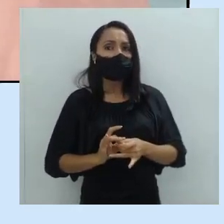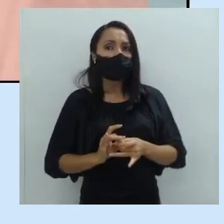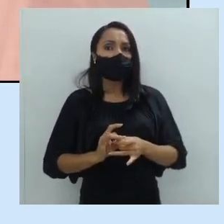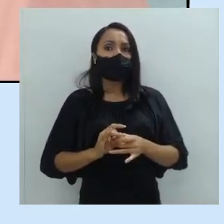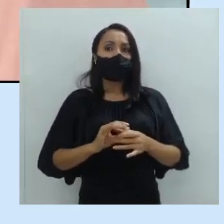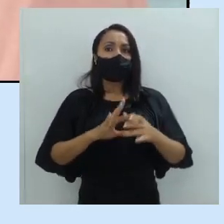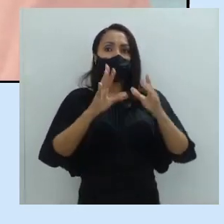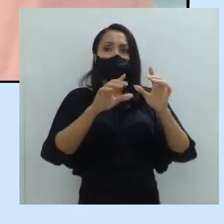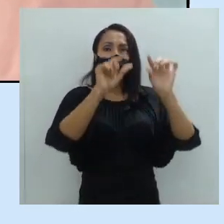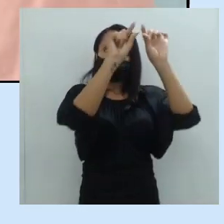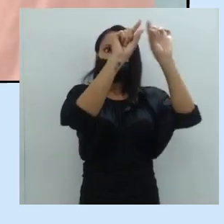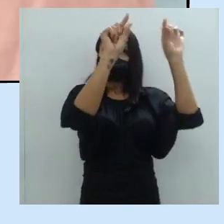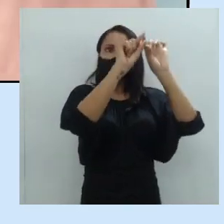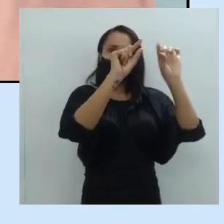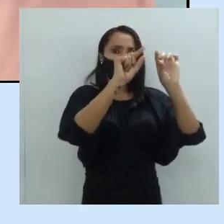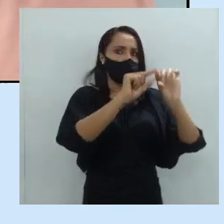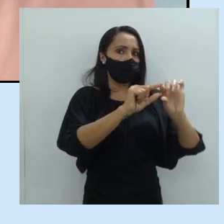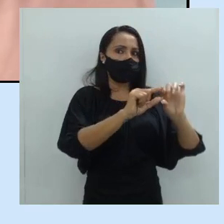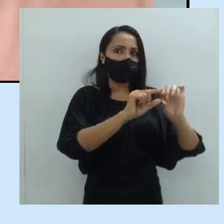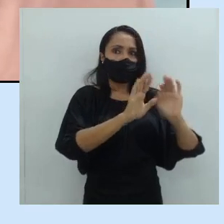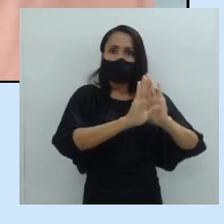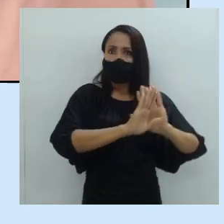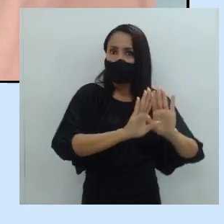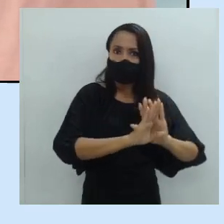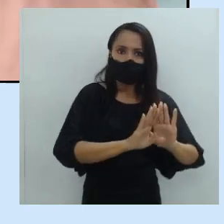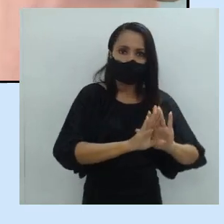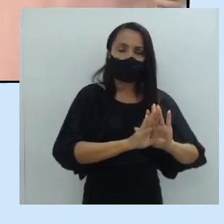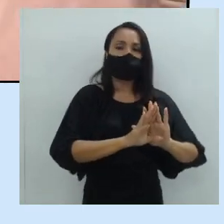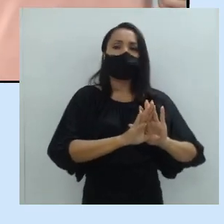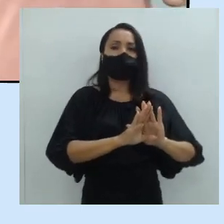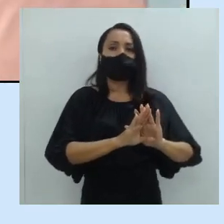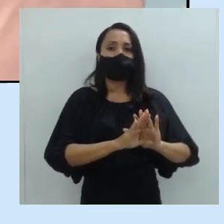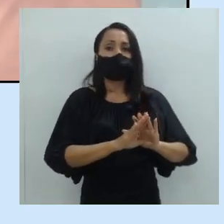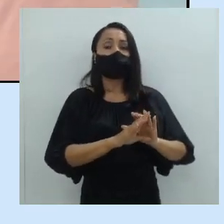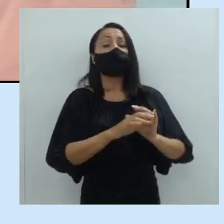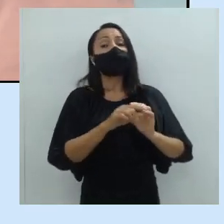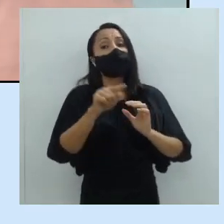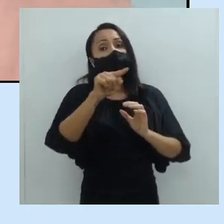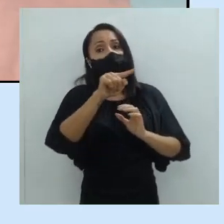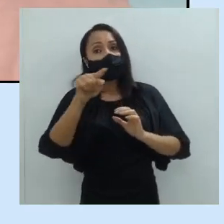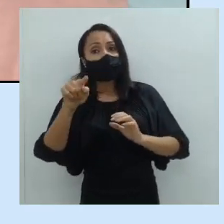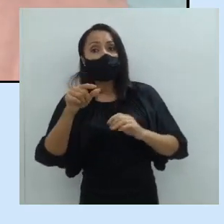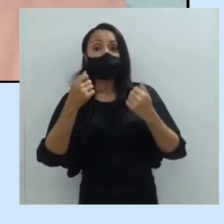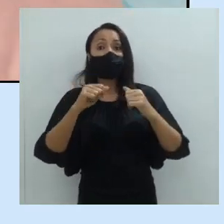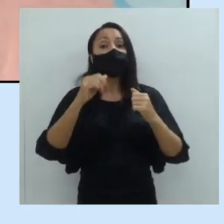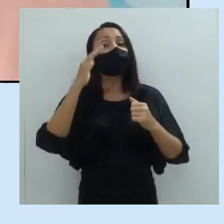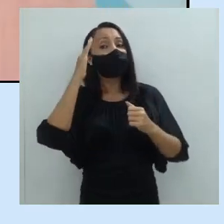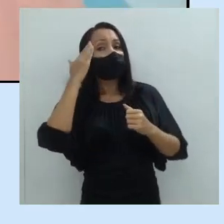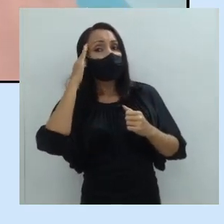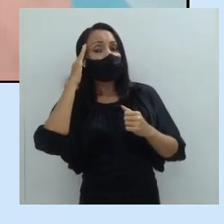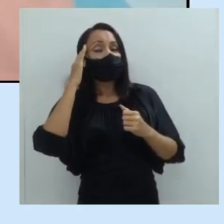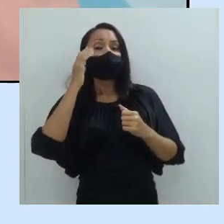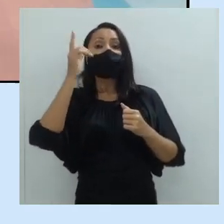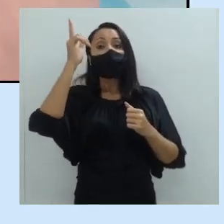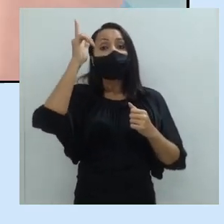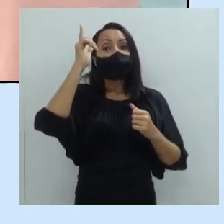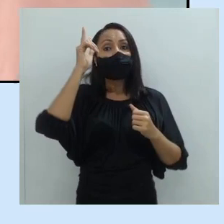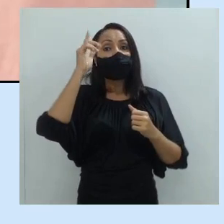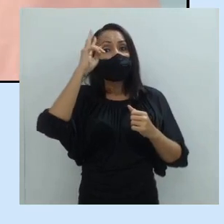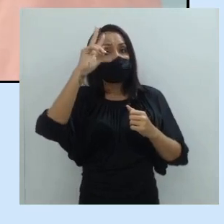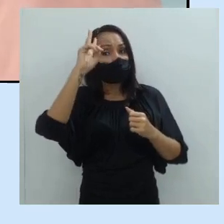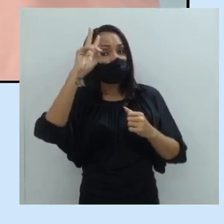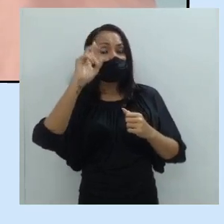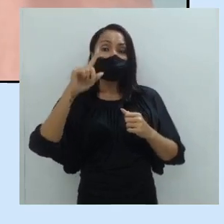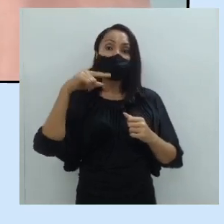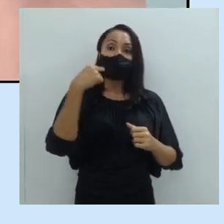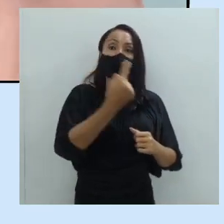não está exposto claramente. Você vai ter que entender e lembrar que